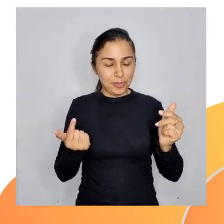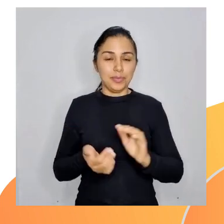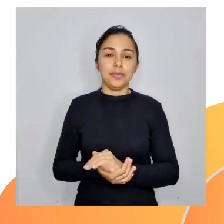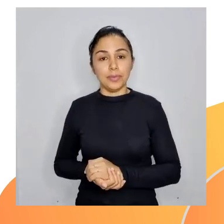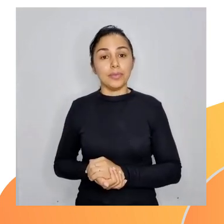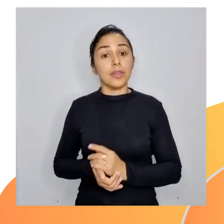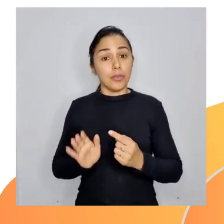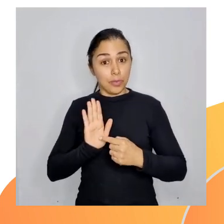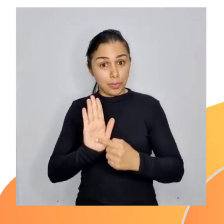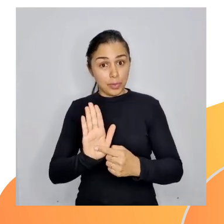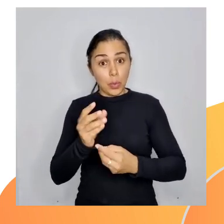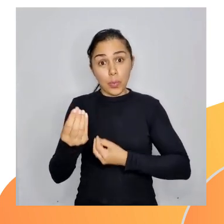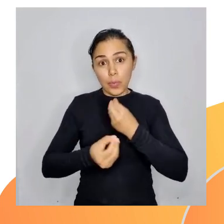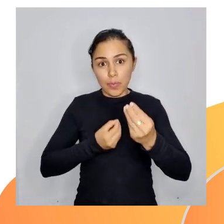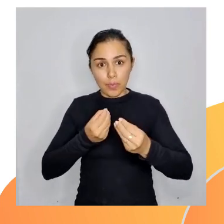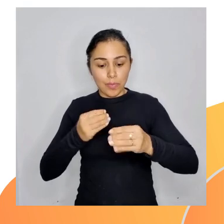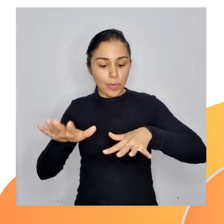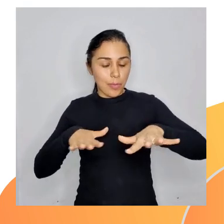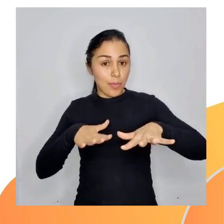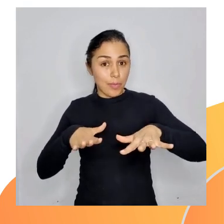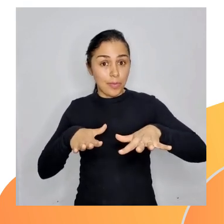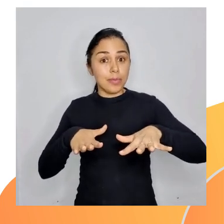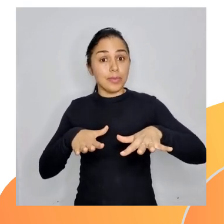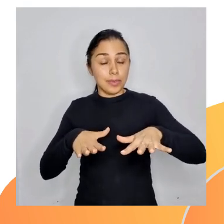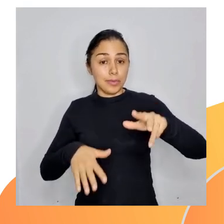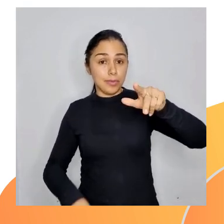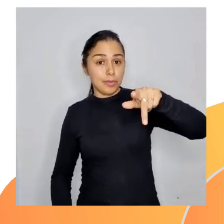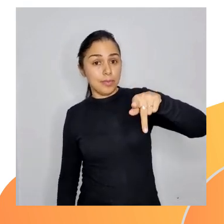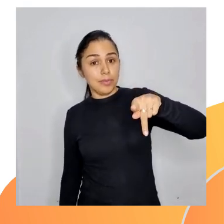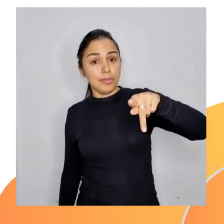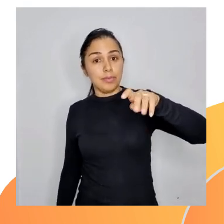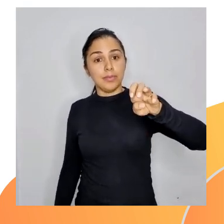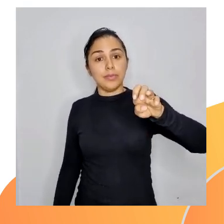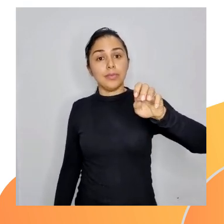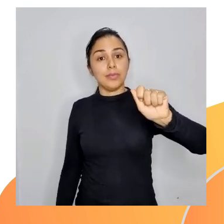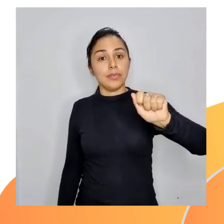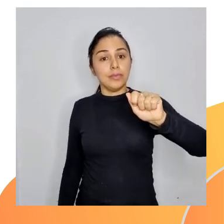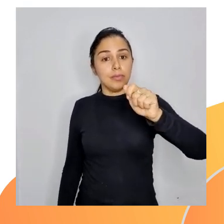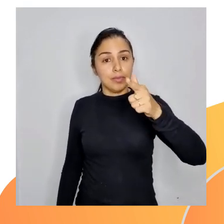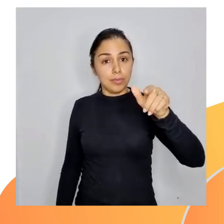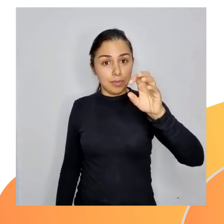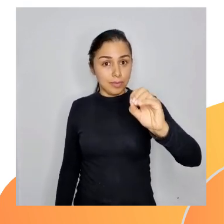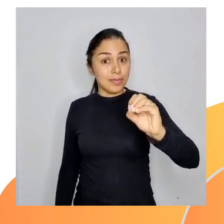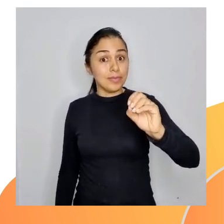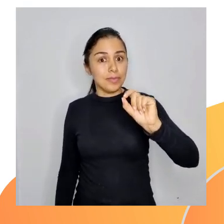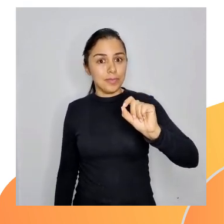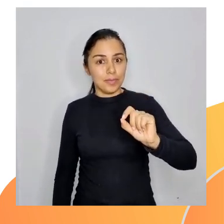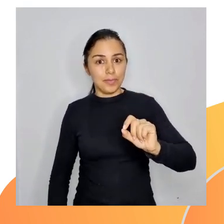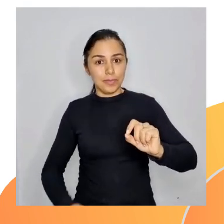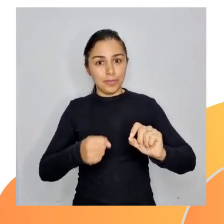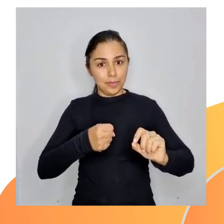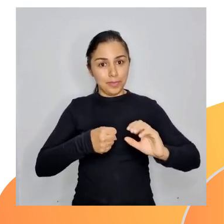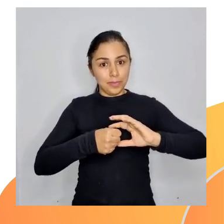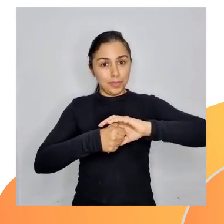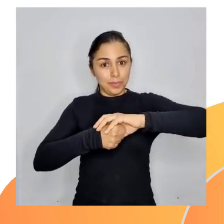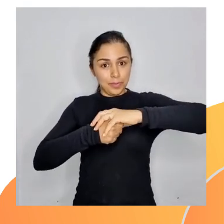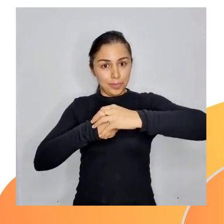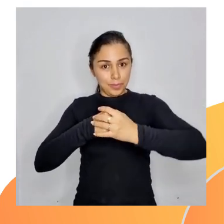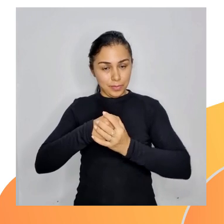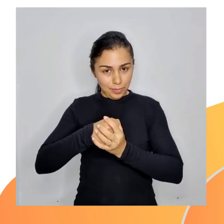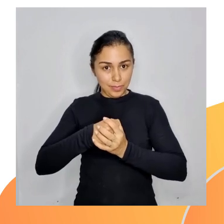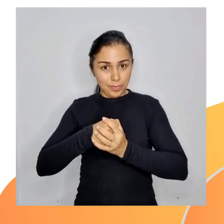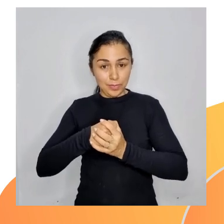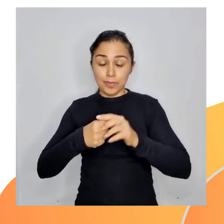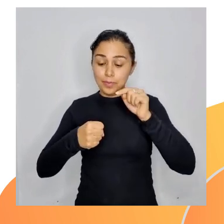do movimento do peão. O peão, ele movimenta em uma direção e